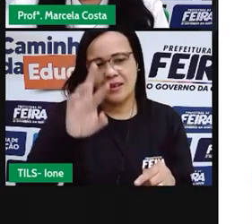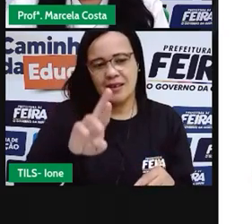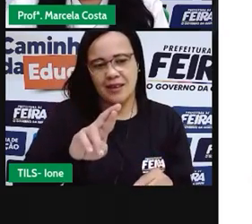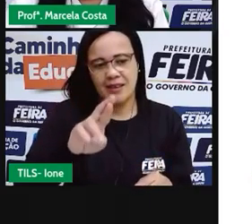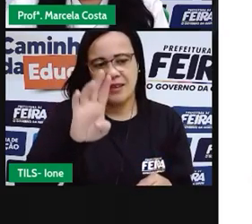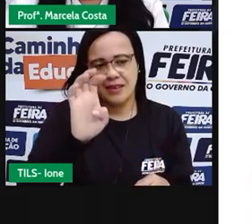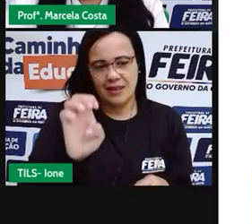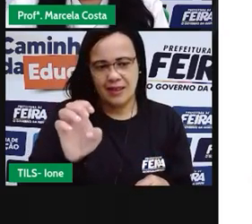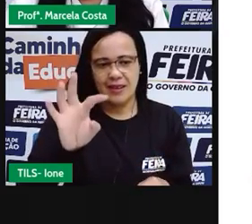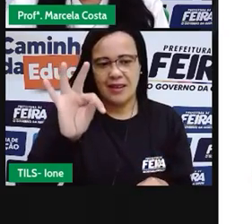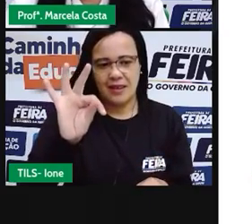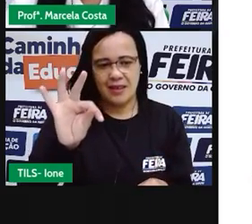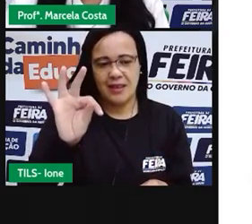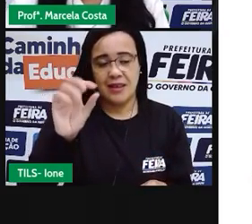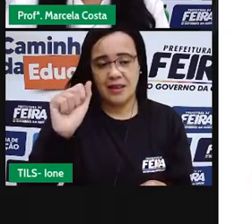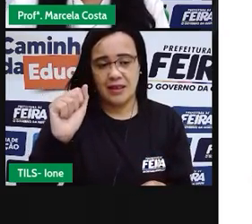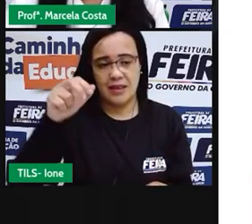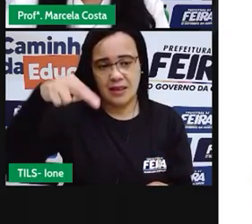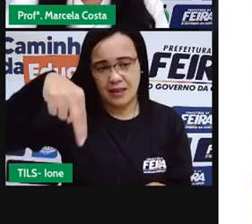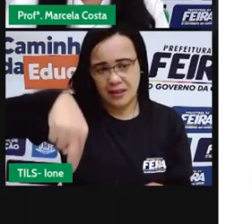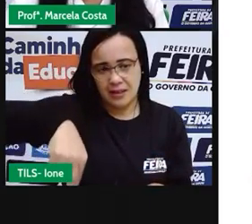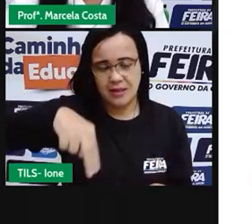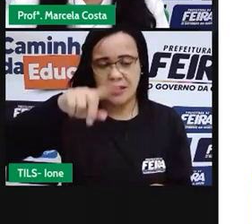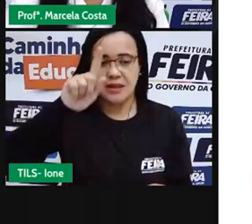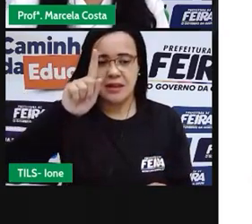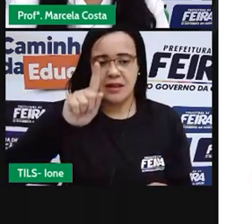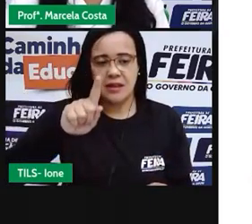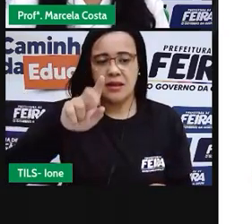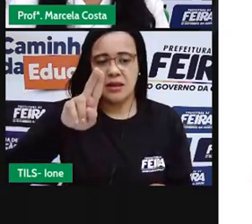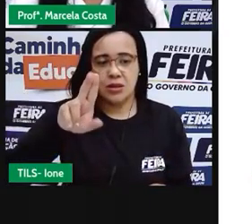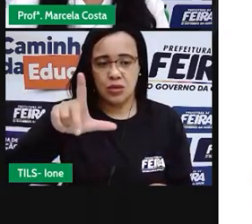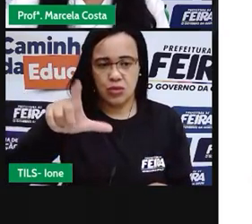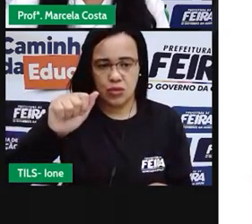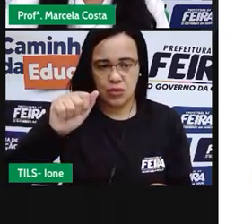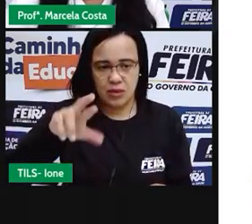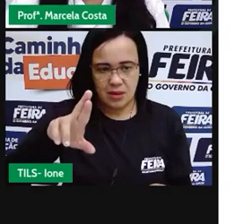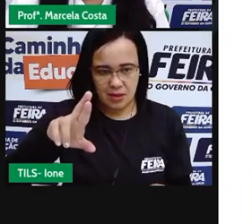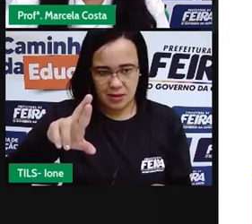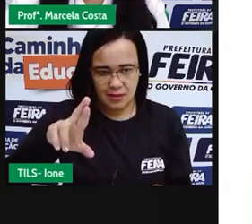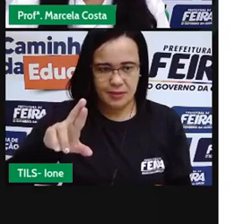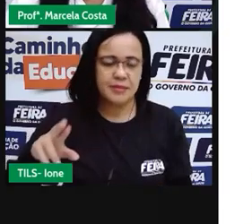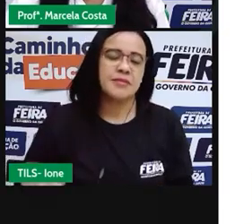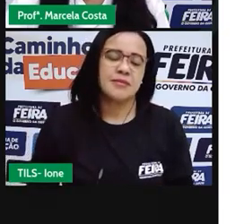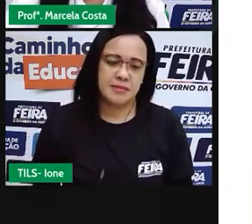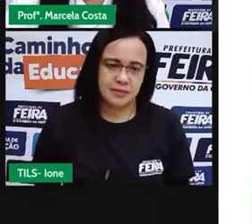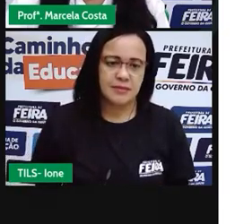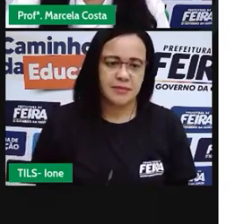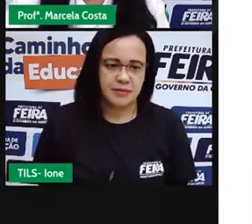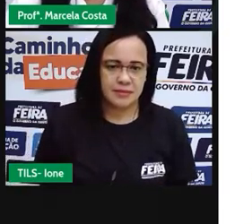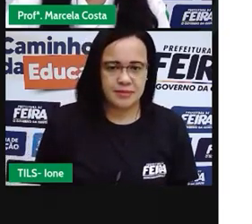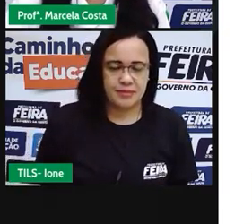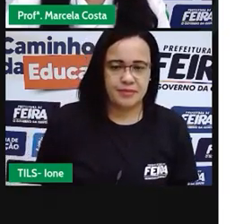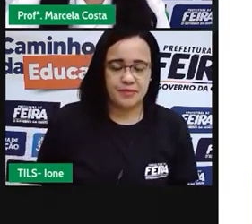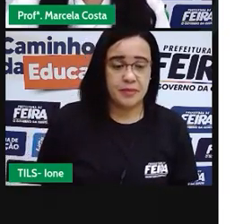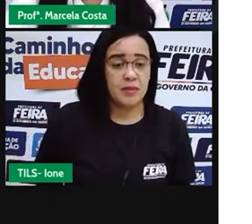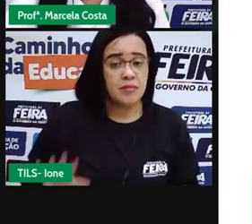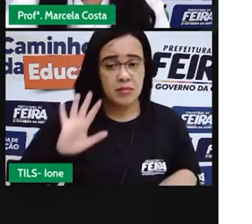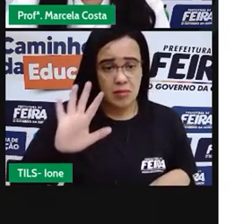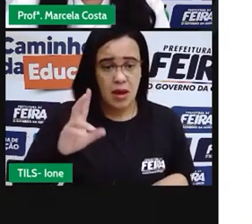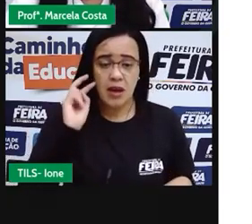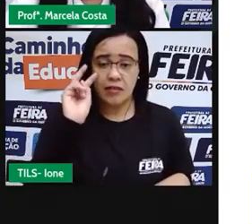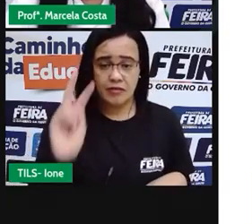vê parte da construção. Mas vimos que são muitas janelas e todas elas têm